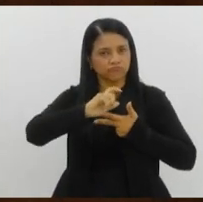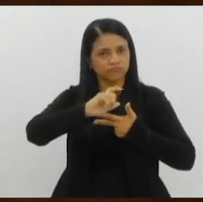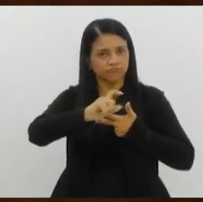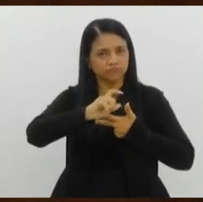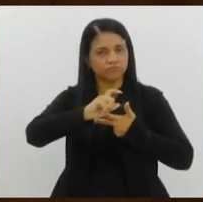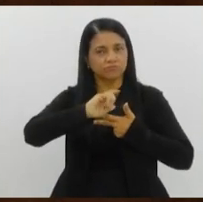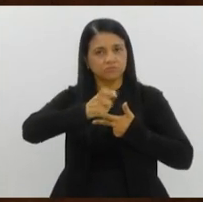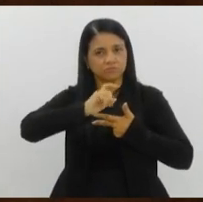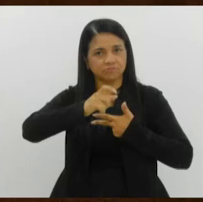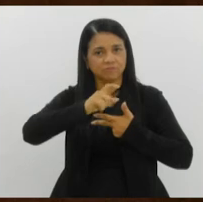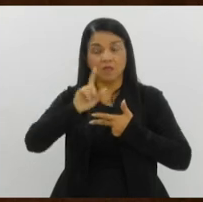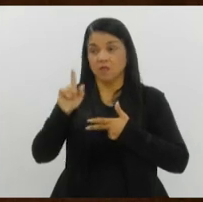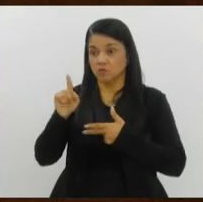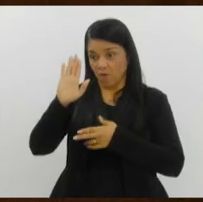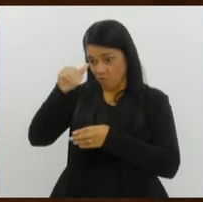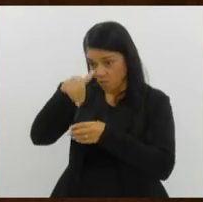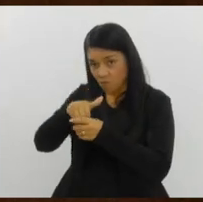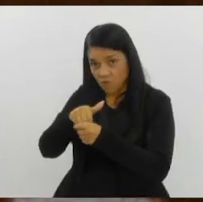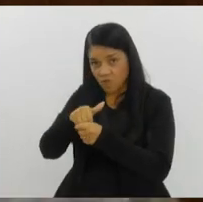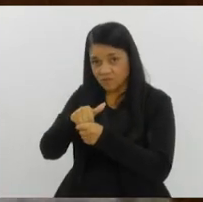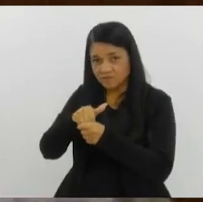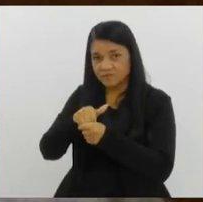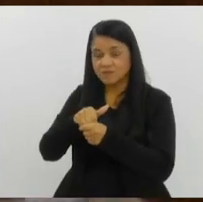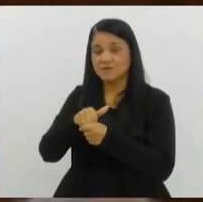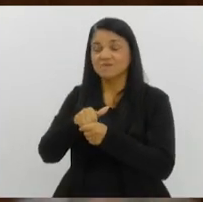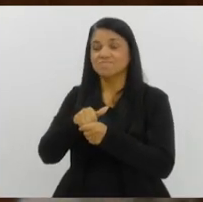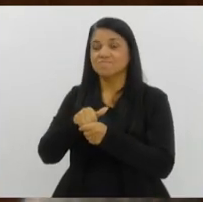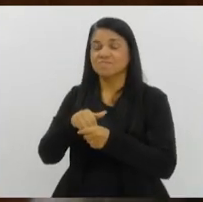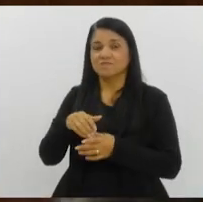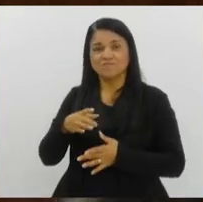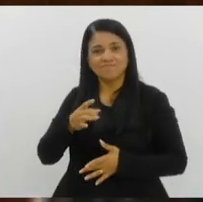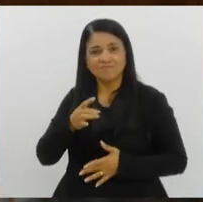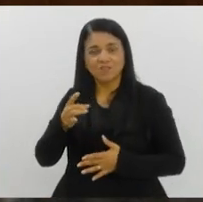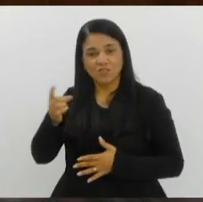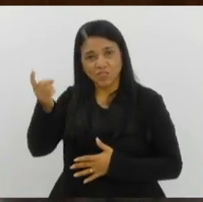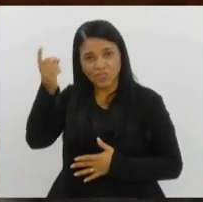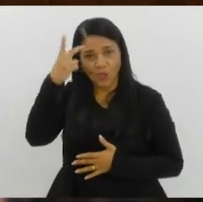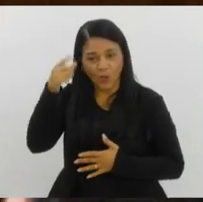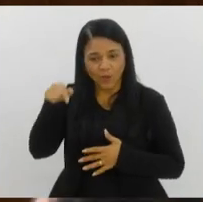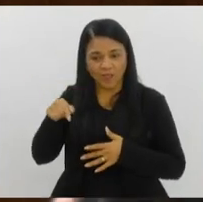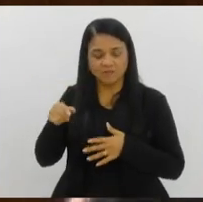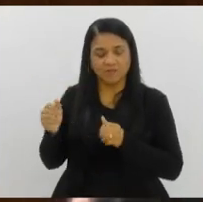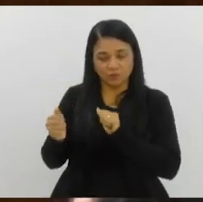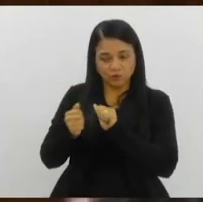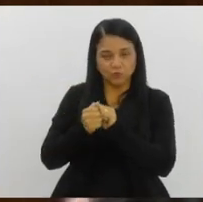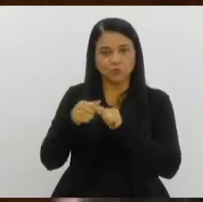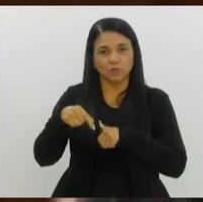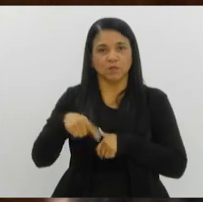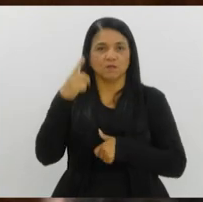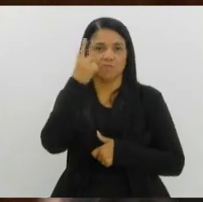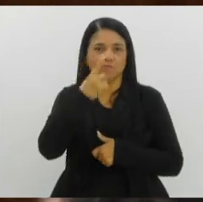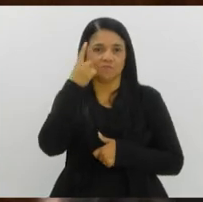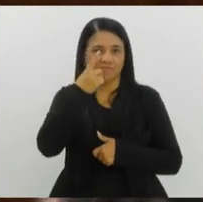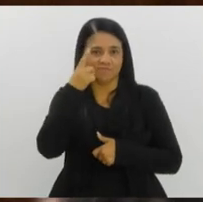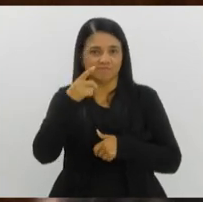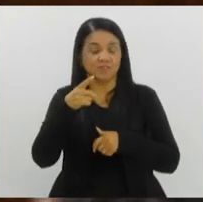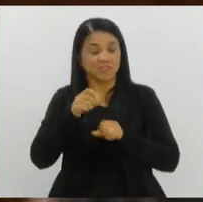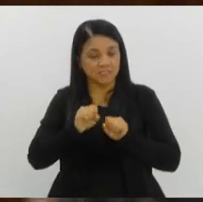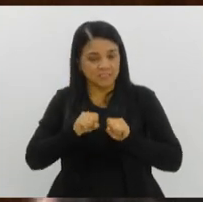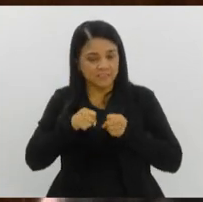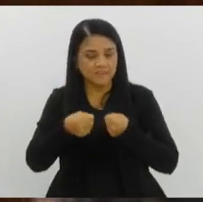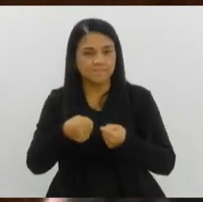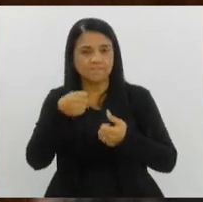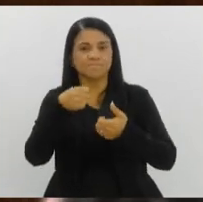mas a vocação de Vossa Excelência é estar perto de nós, cuidando e ajudando a gente defender o direito